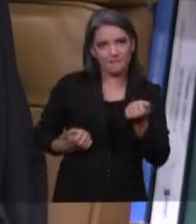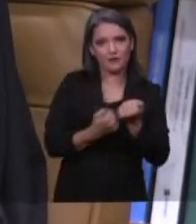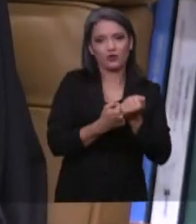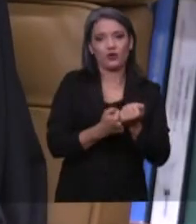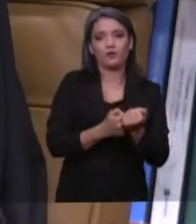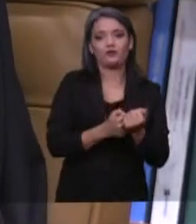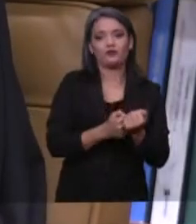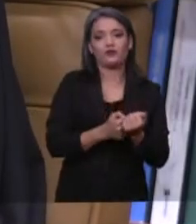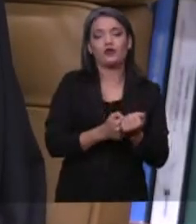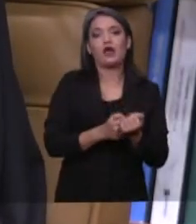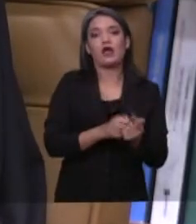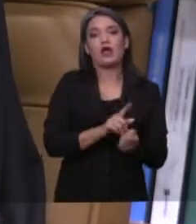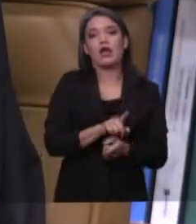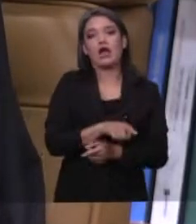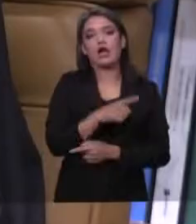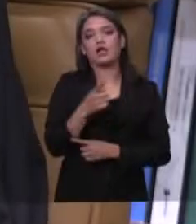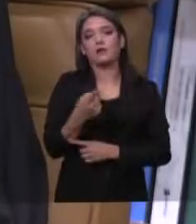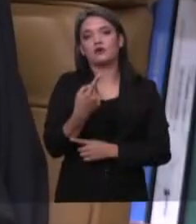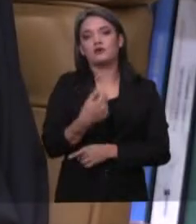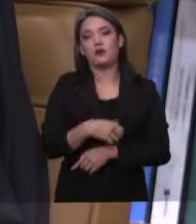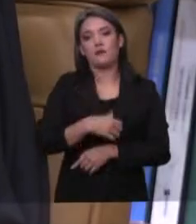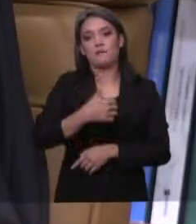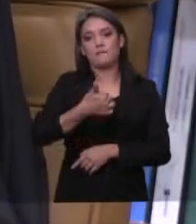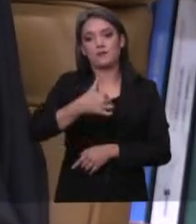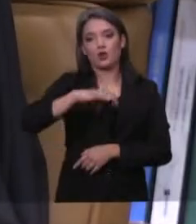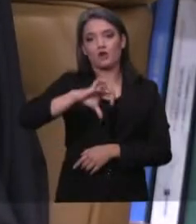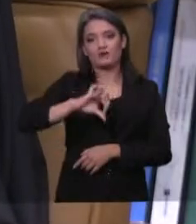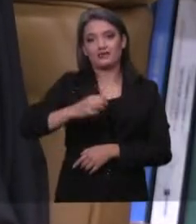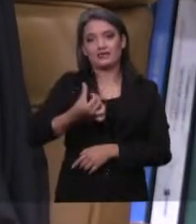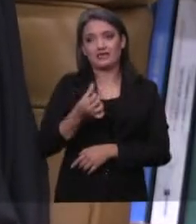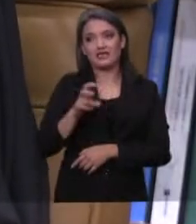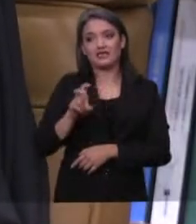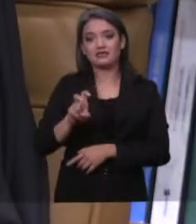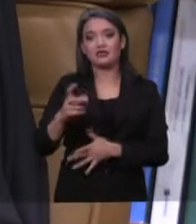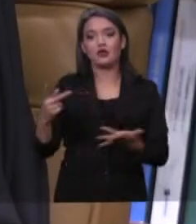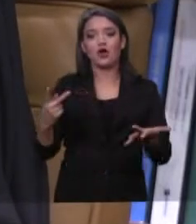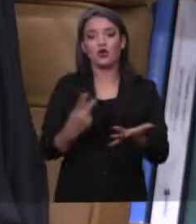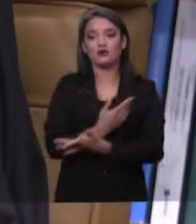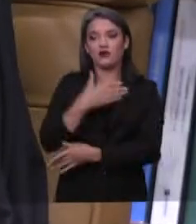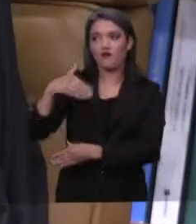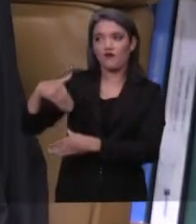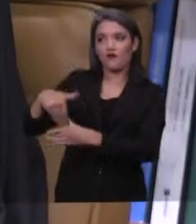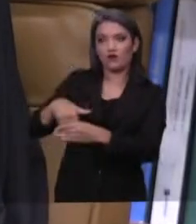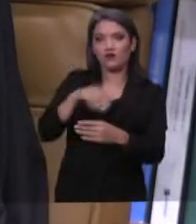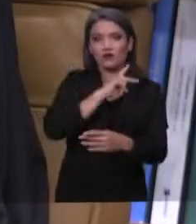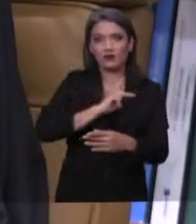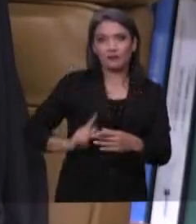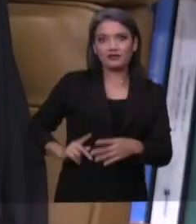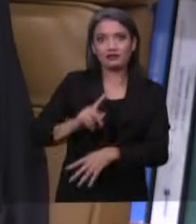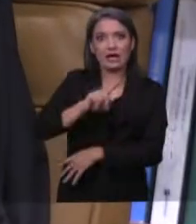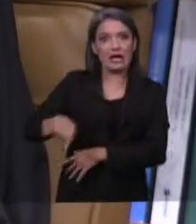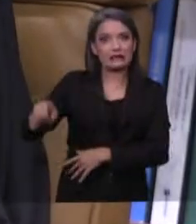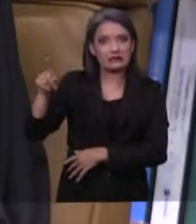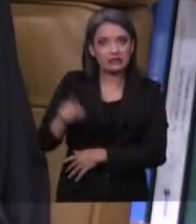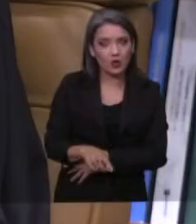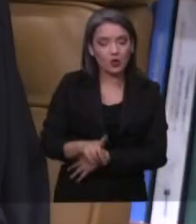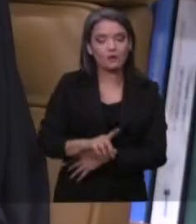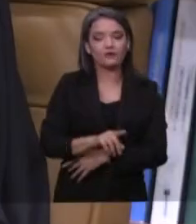em 1965 nós temos o cancelamento das eleições presidenciais, depois temos o